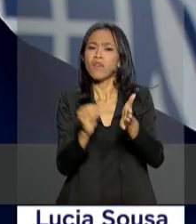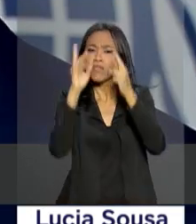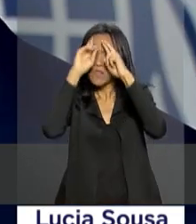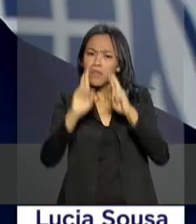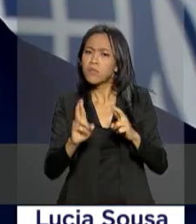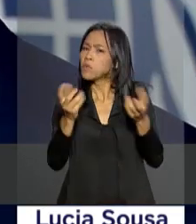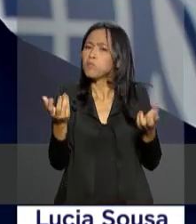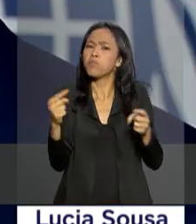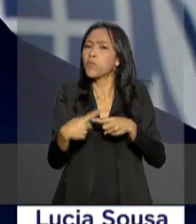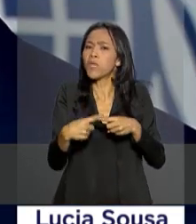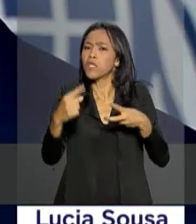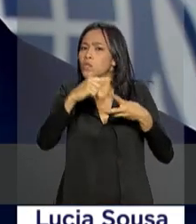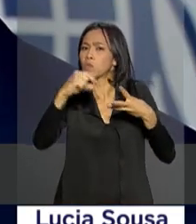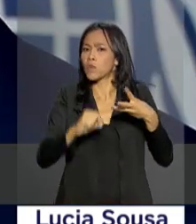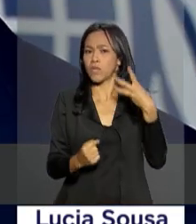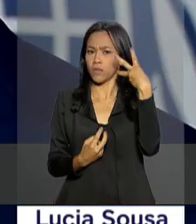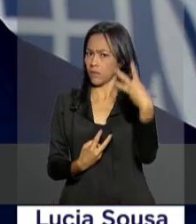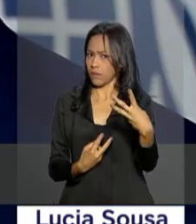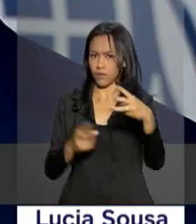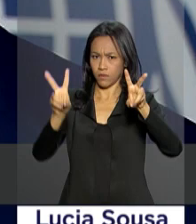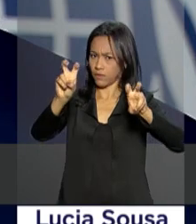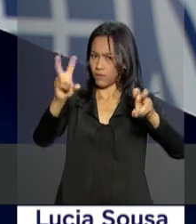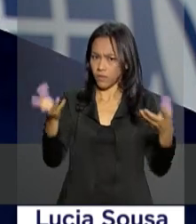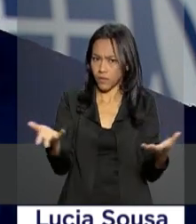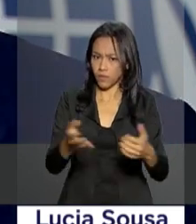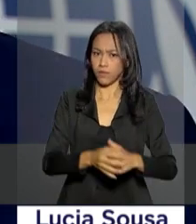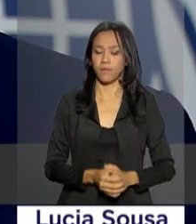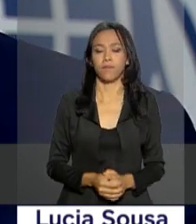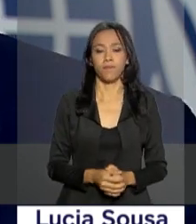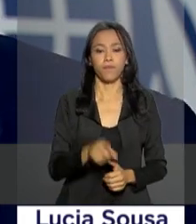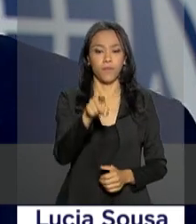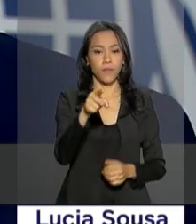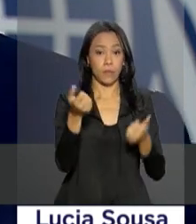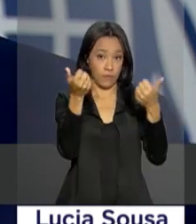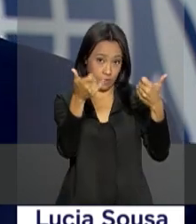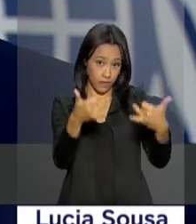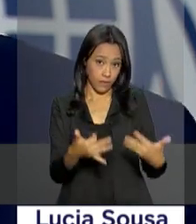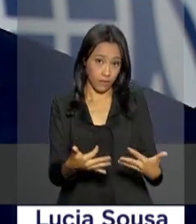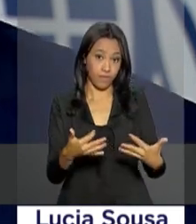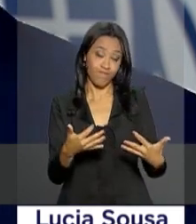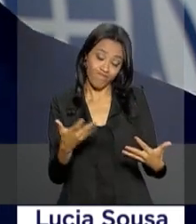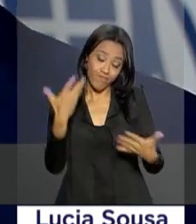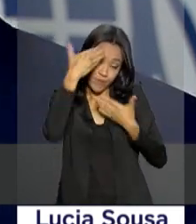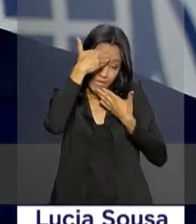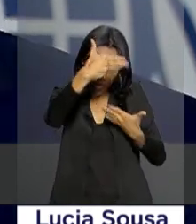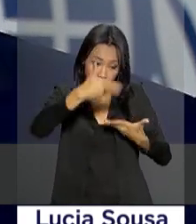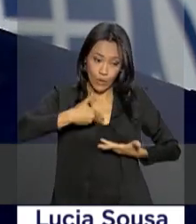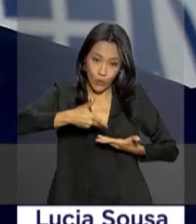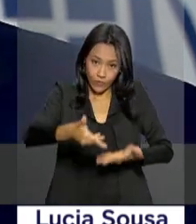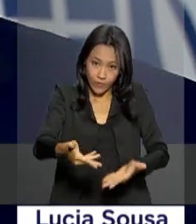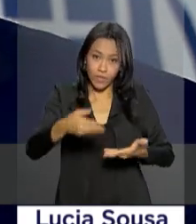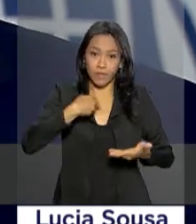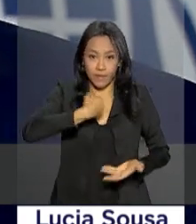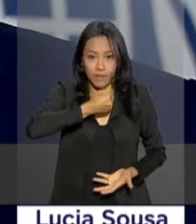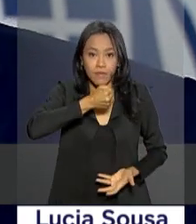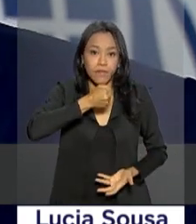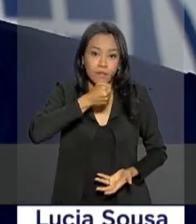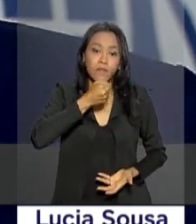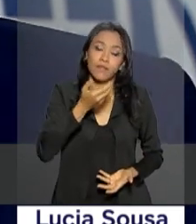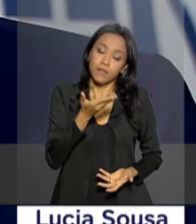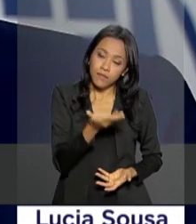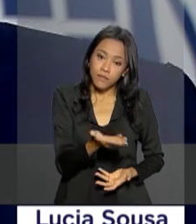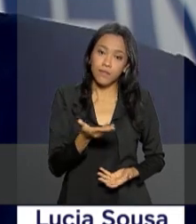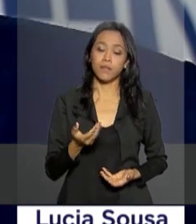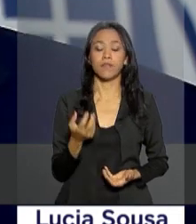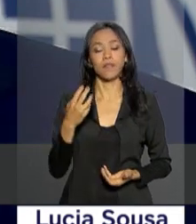escolha de destacar esses três temas que o google paula primeiro muito grato pelo convite de estar aqui né na nossa